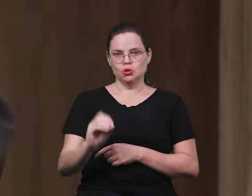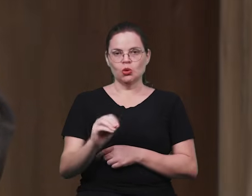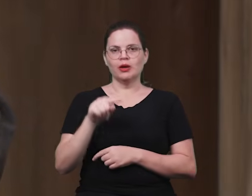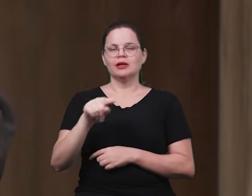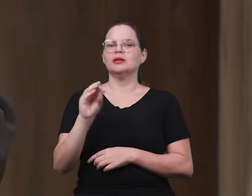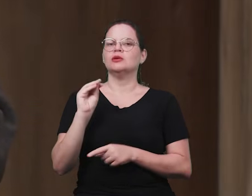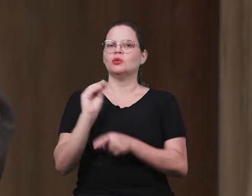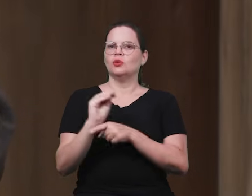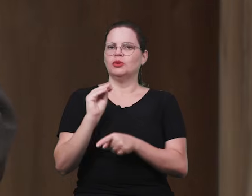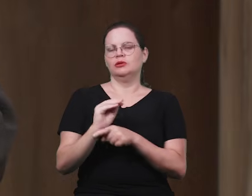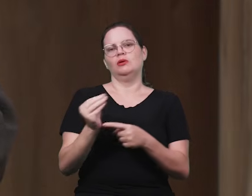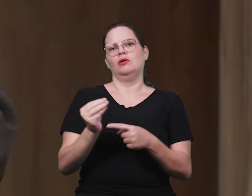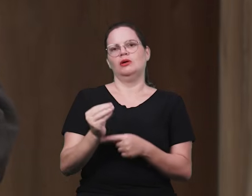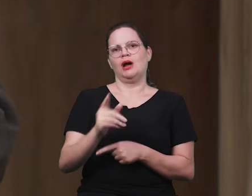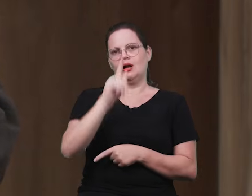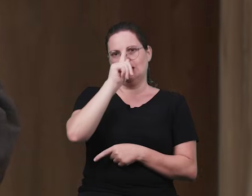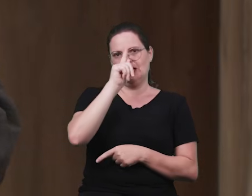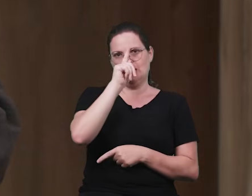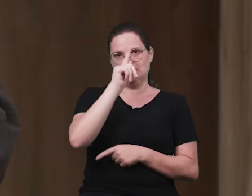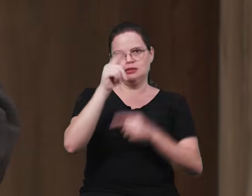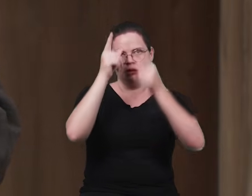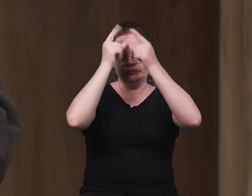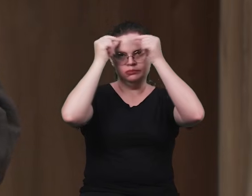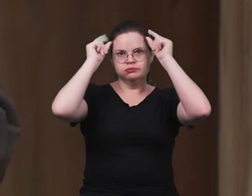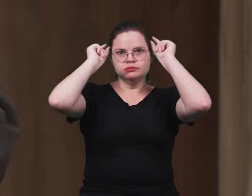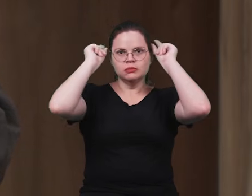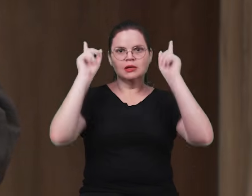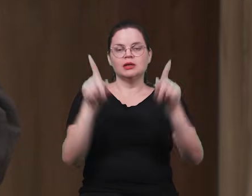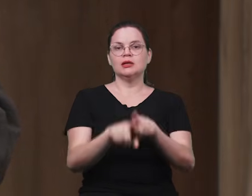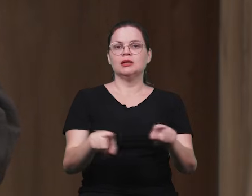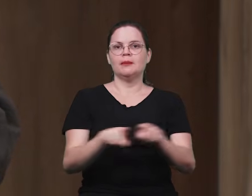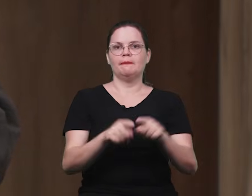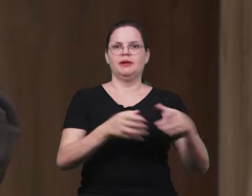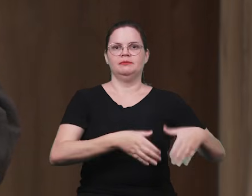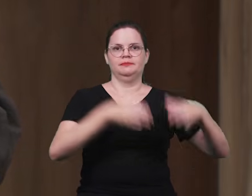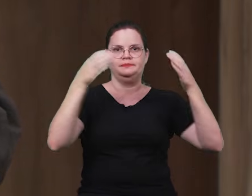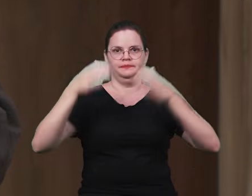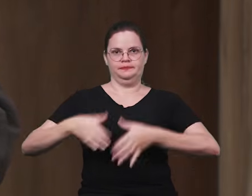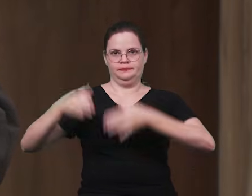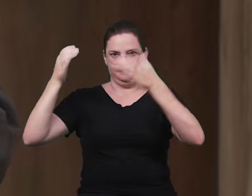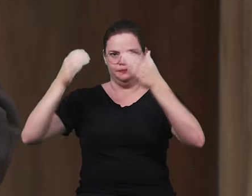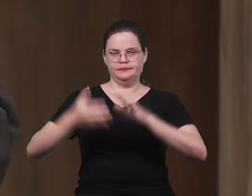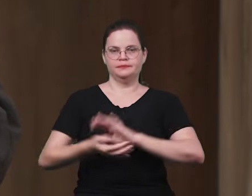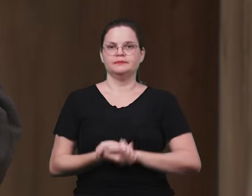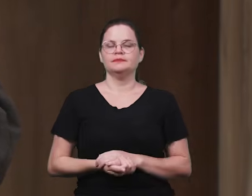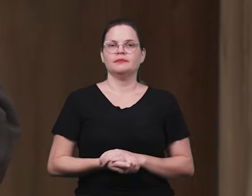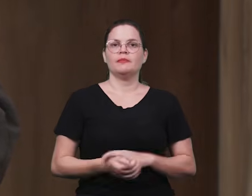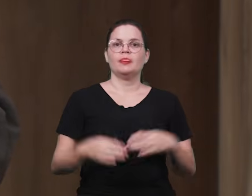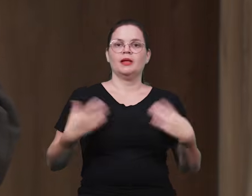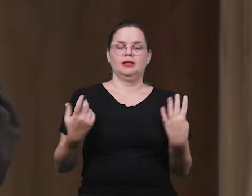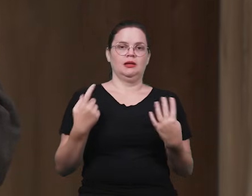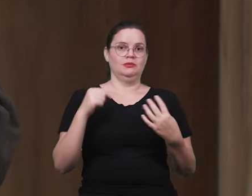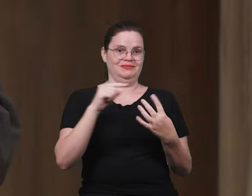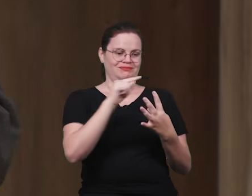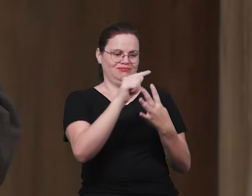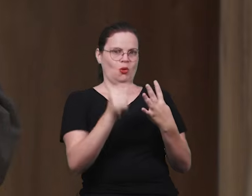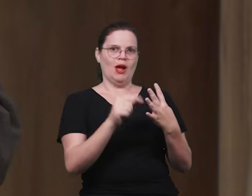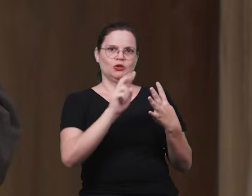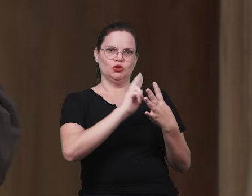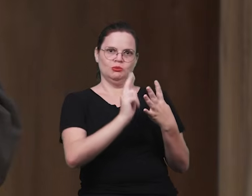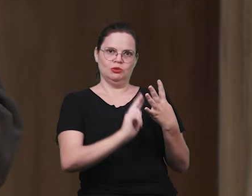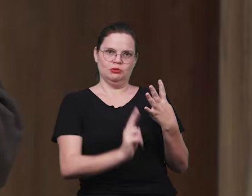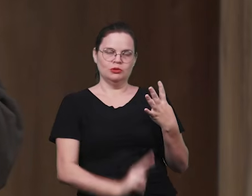estamos falando dos 4 generais de Alexandre o Grande. Quando Alexandre